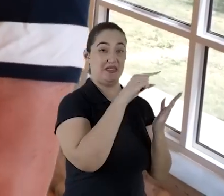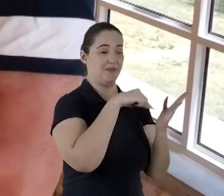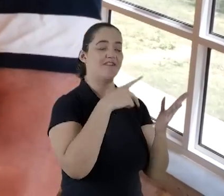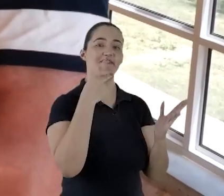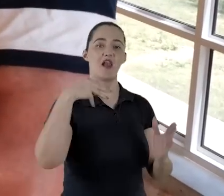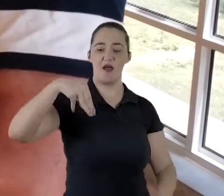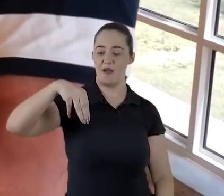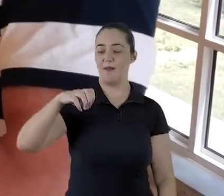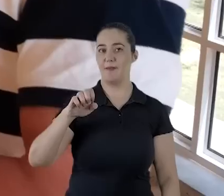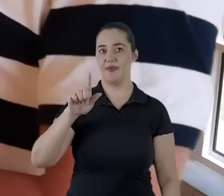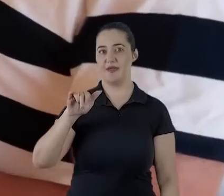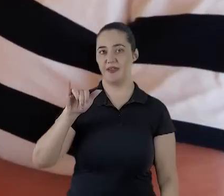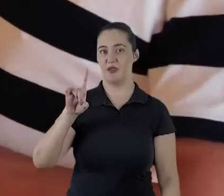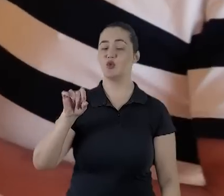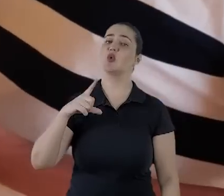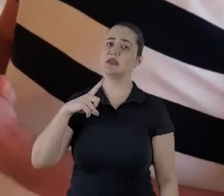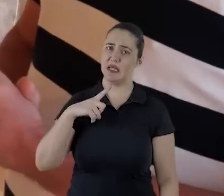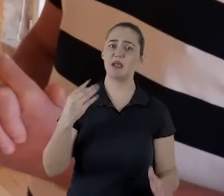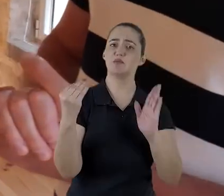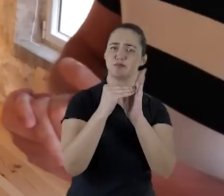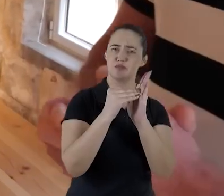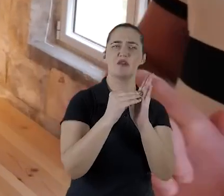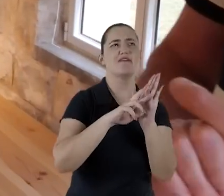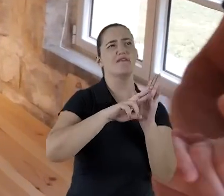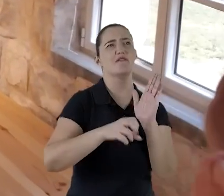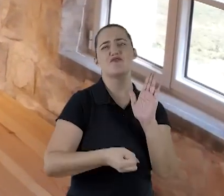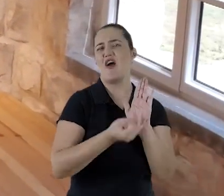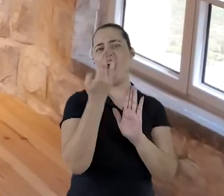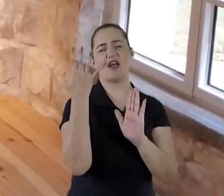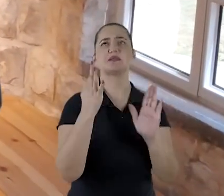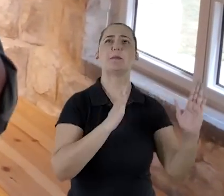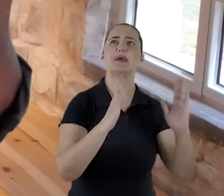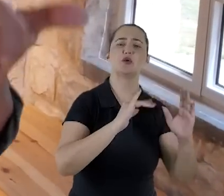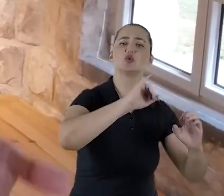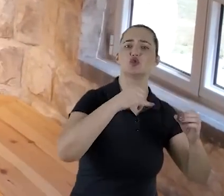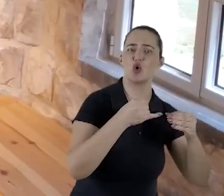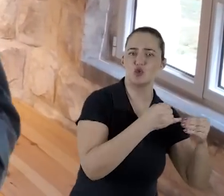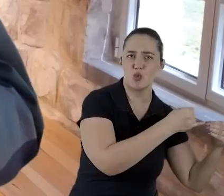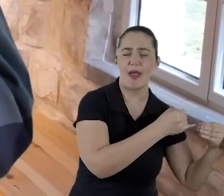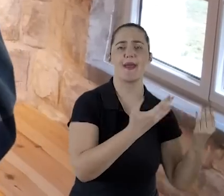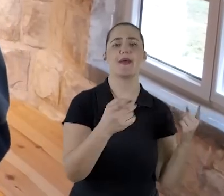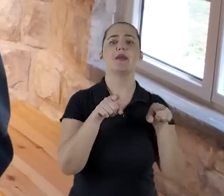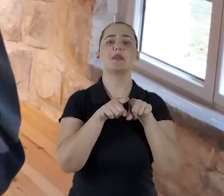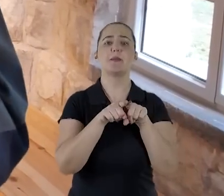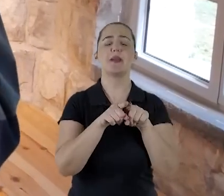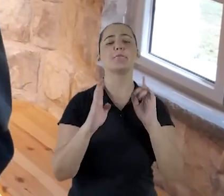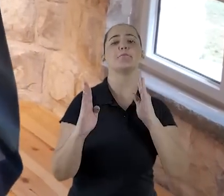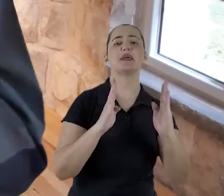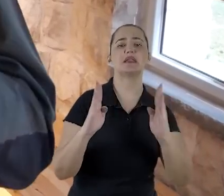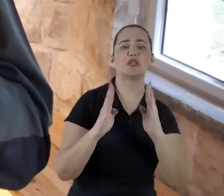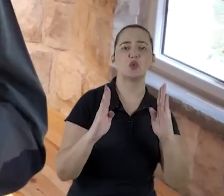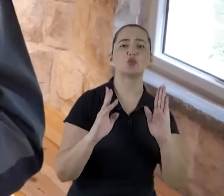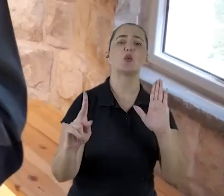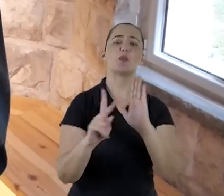Bíblia Sagrada, Meguido é citada em várias passagens. Ela é citada na época de Josué, ela é citada também em